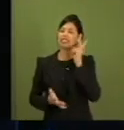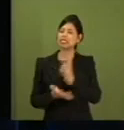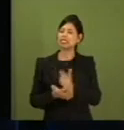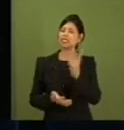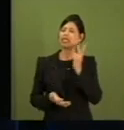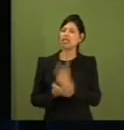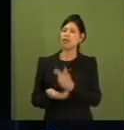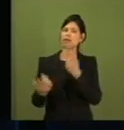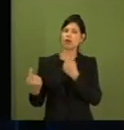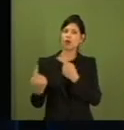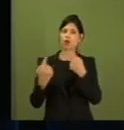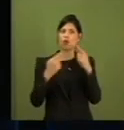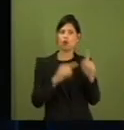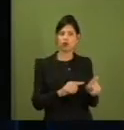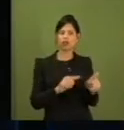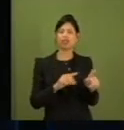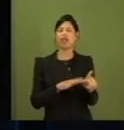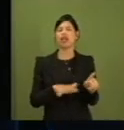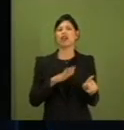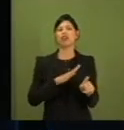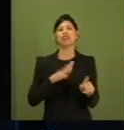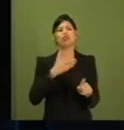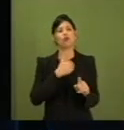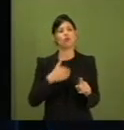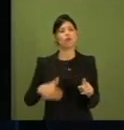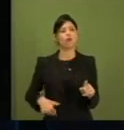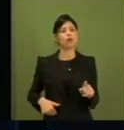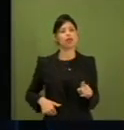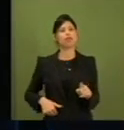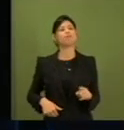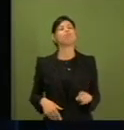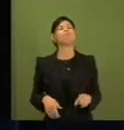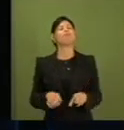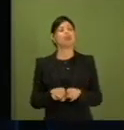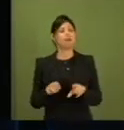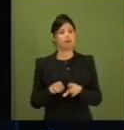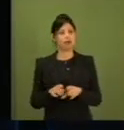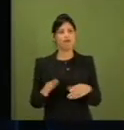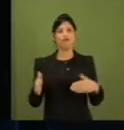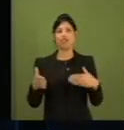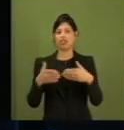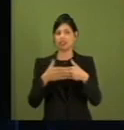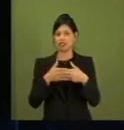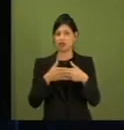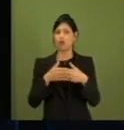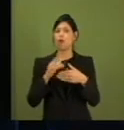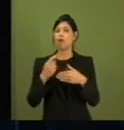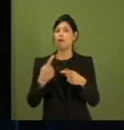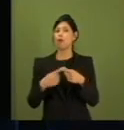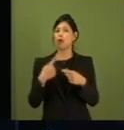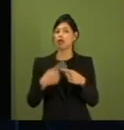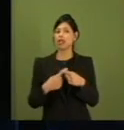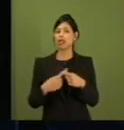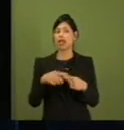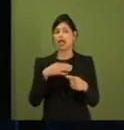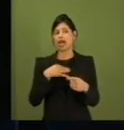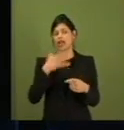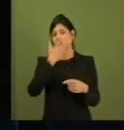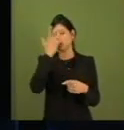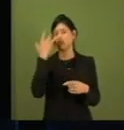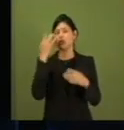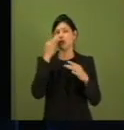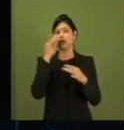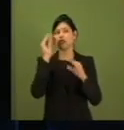à calamidade pública. Vedações para renúncia, veja bem, vedações para renúncias de receita e geração